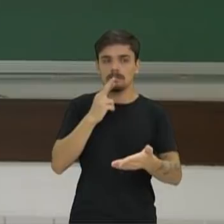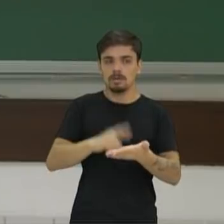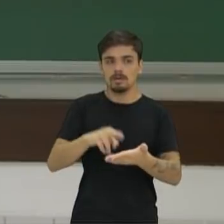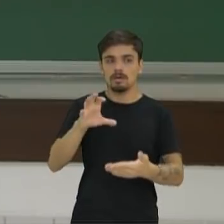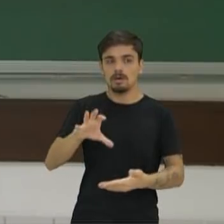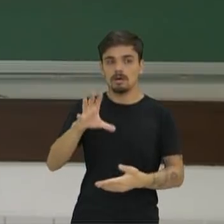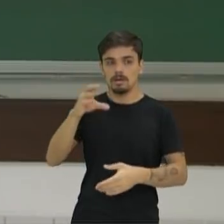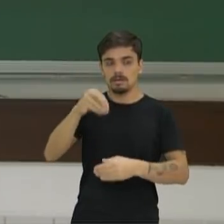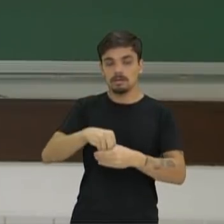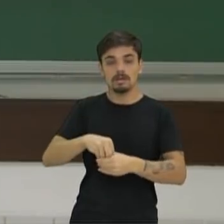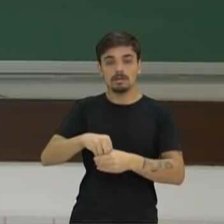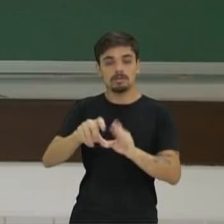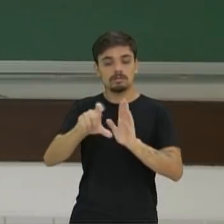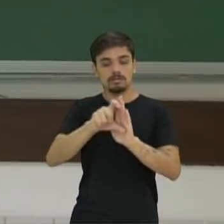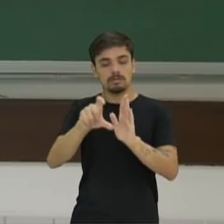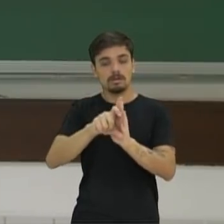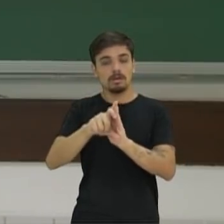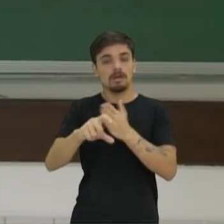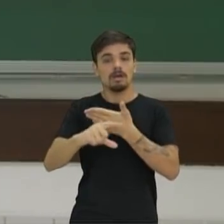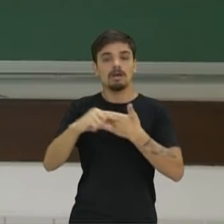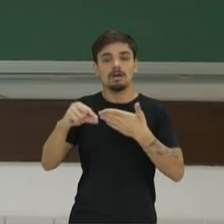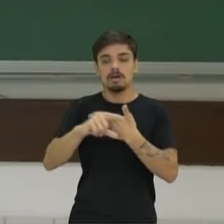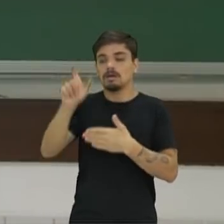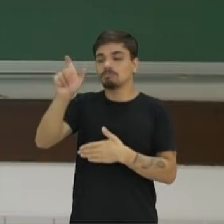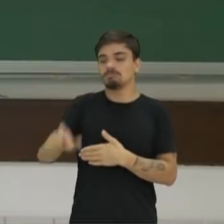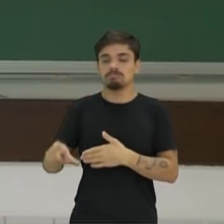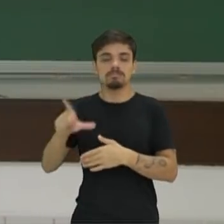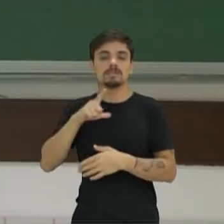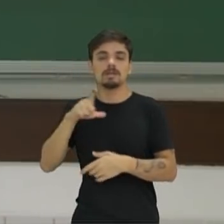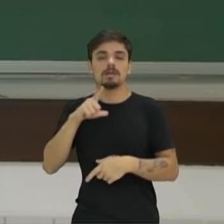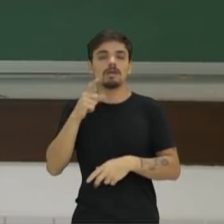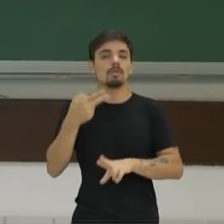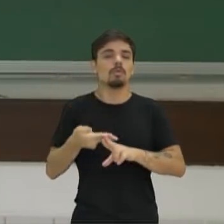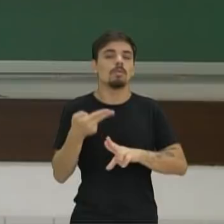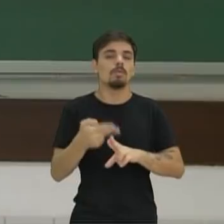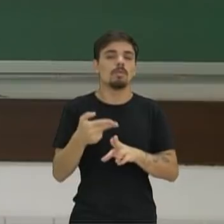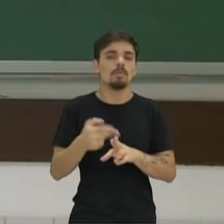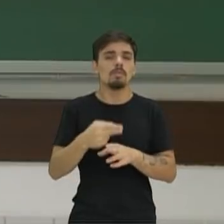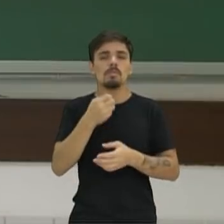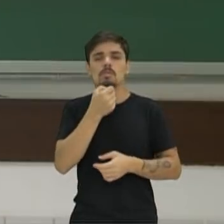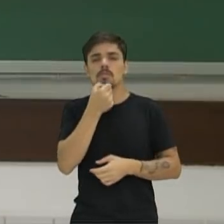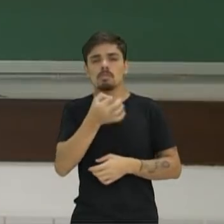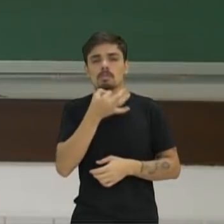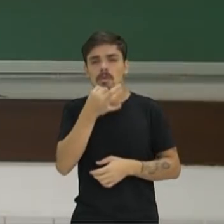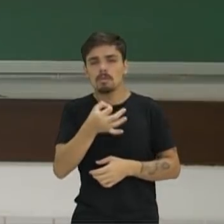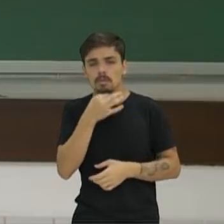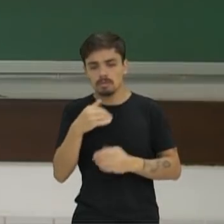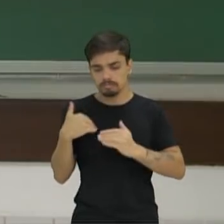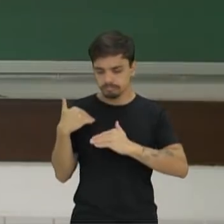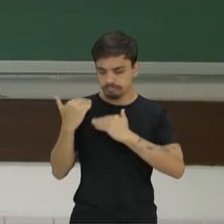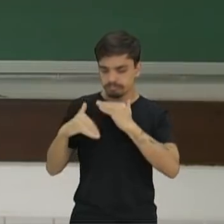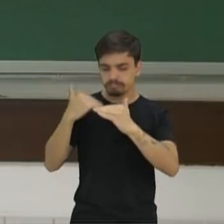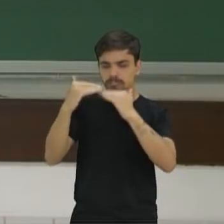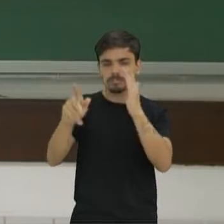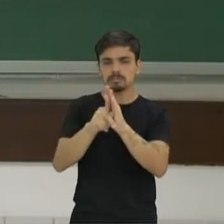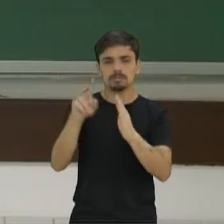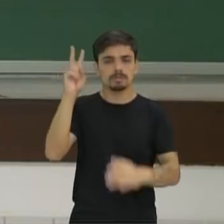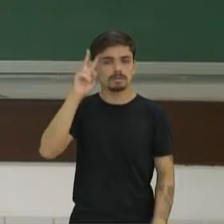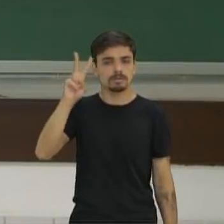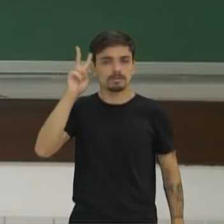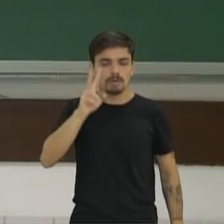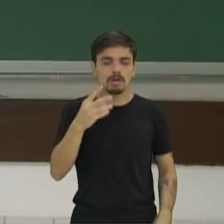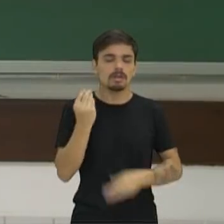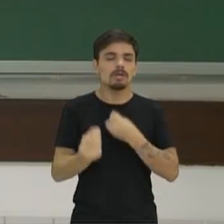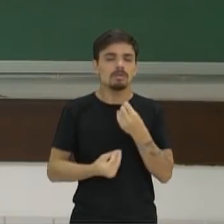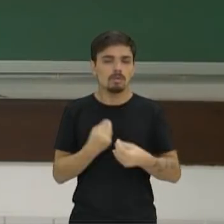Nesse trecho, a articulista faz uso de uma argumentação com base na evolução histórica. Então, olha só como